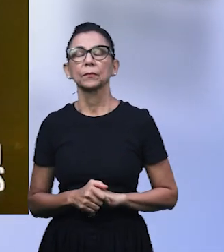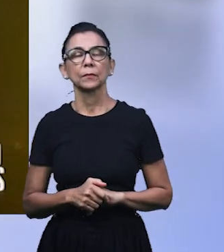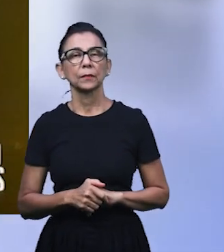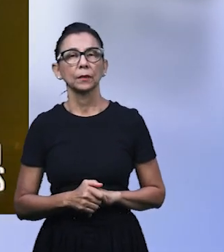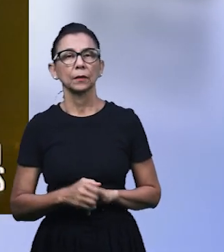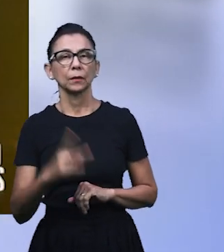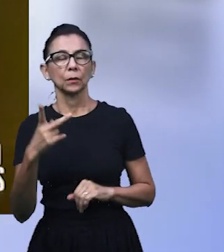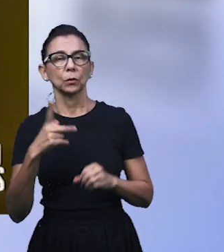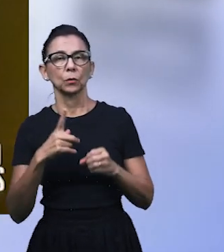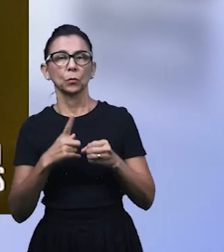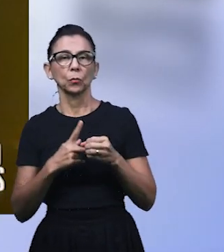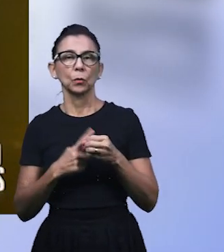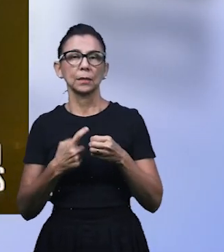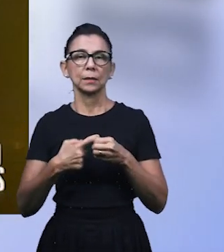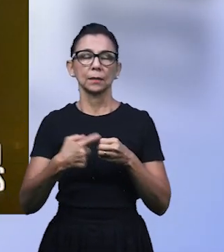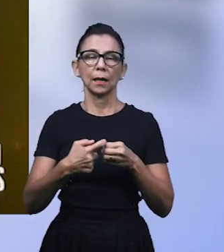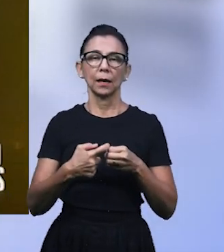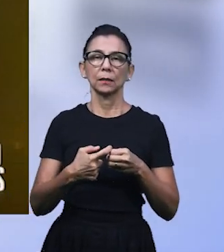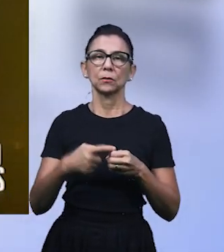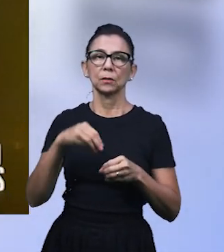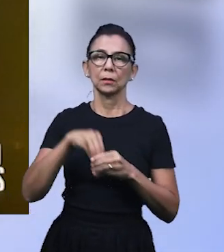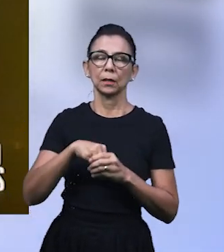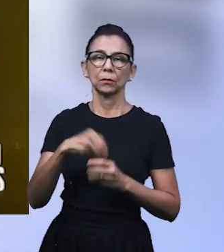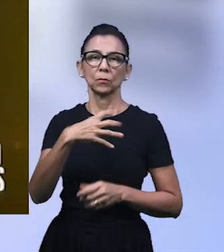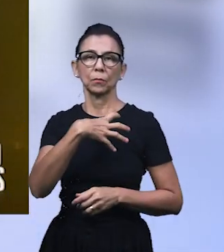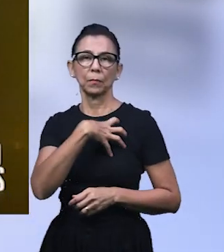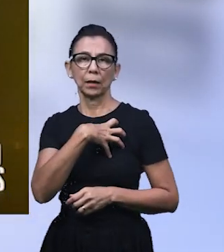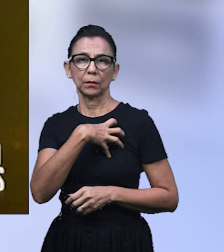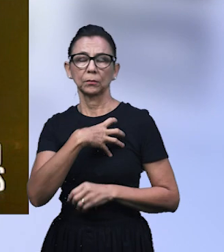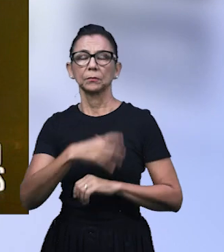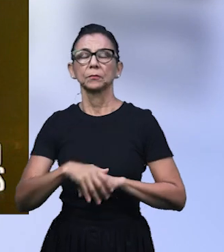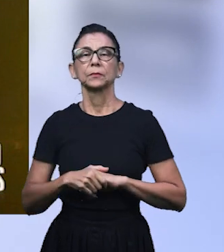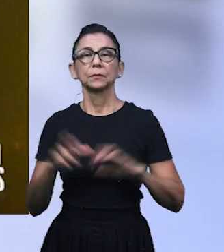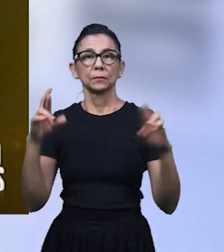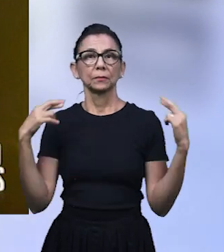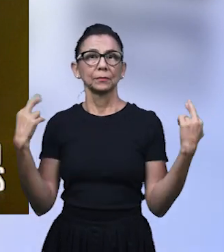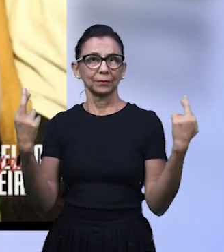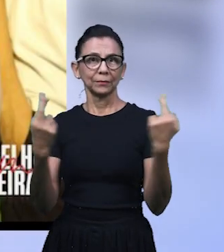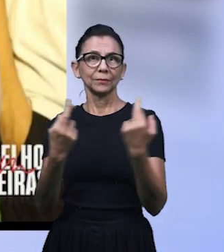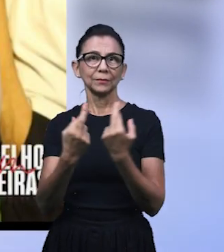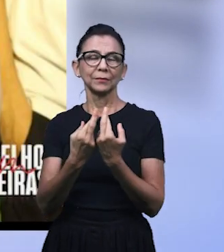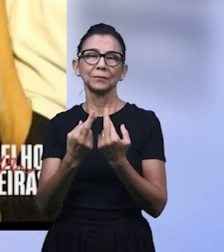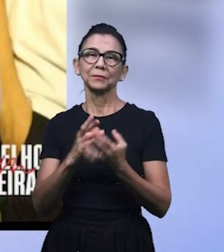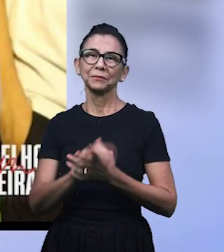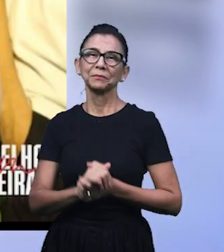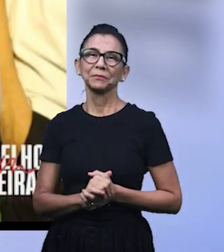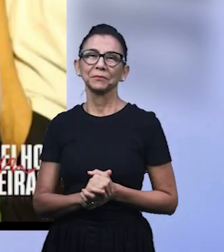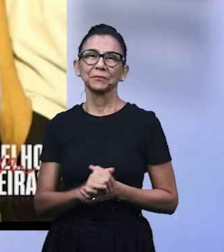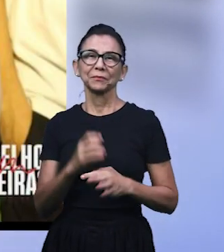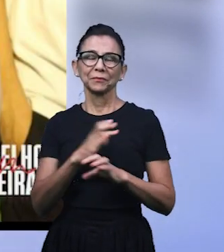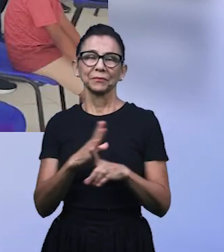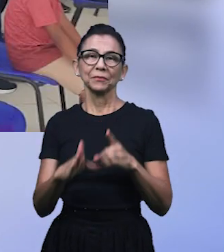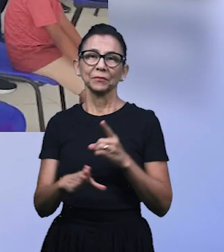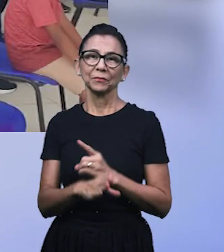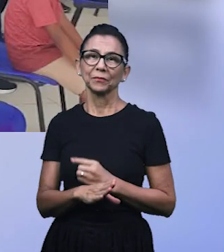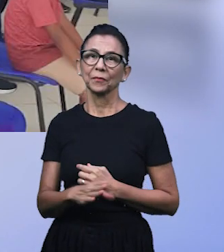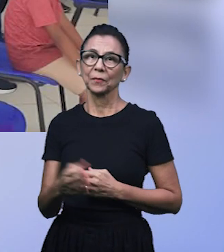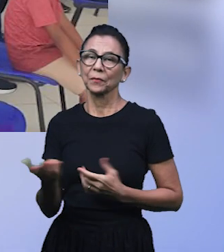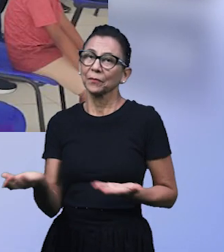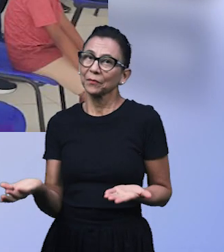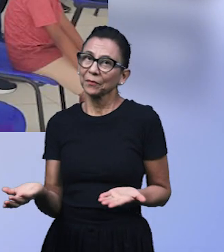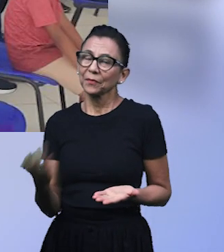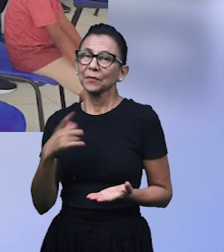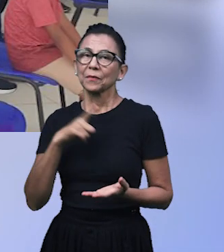Eunápolis, respectivamente na sexta-feira e no sábado. E é claro que não poderia faltar a Escola Bíblica Dominical, que foi